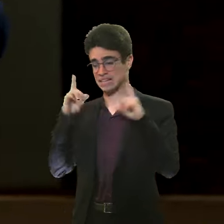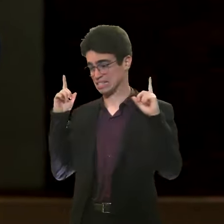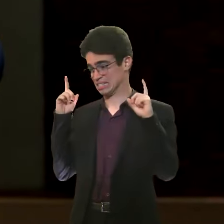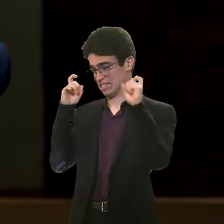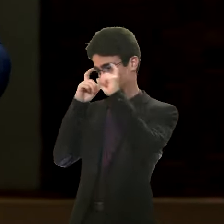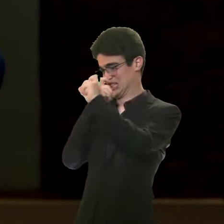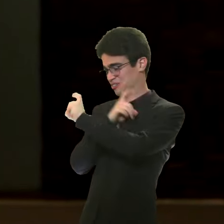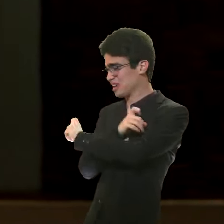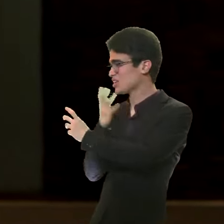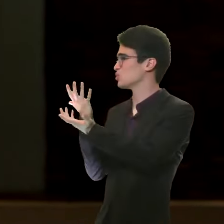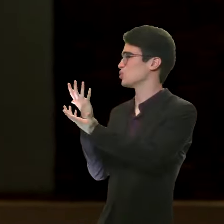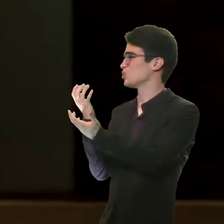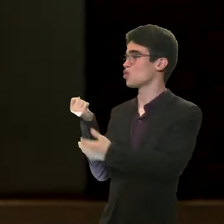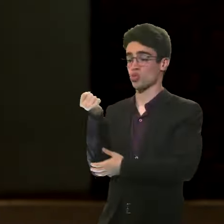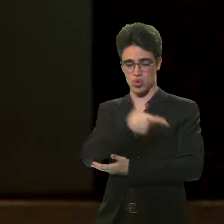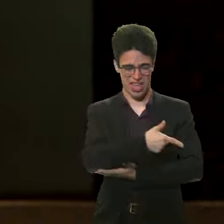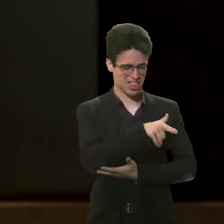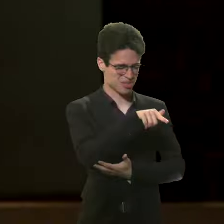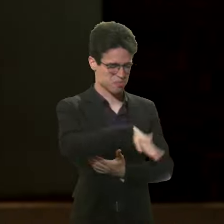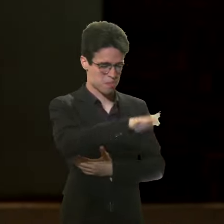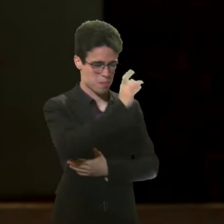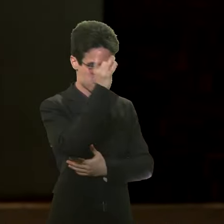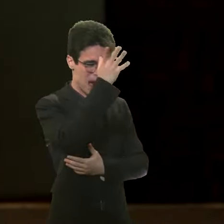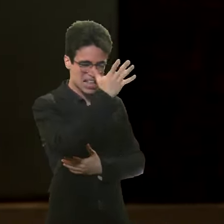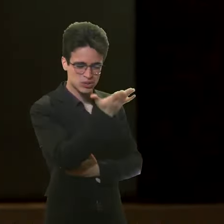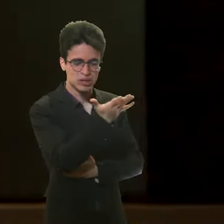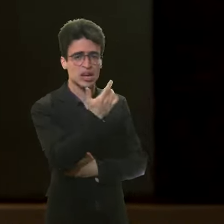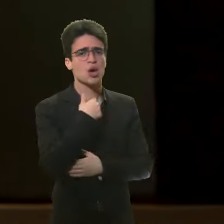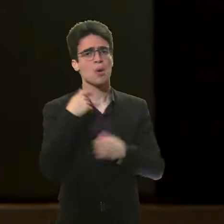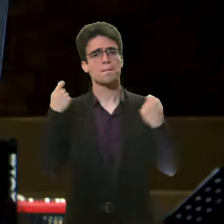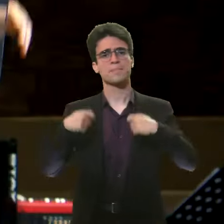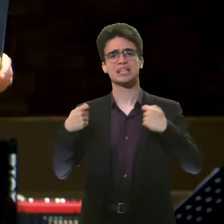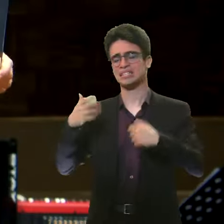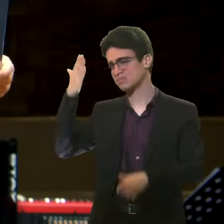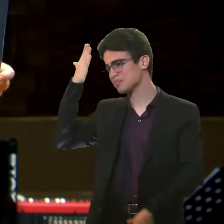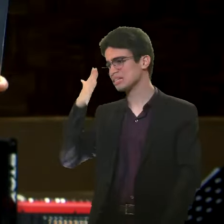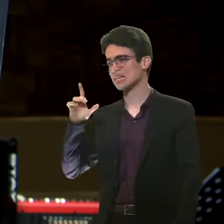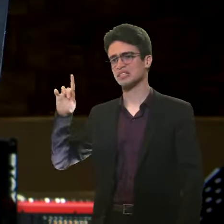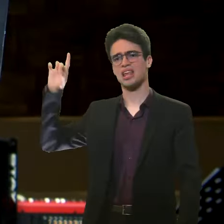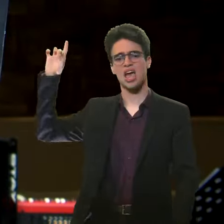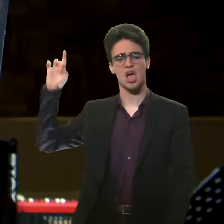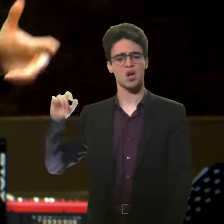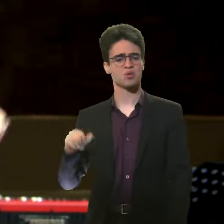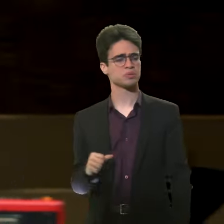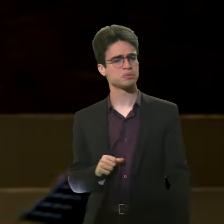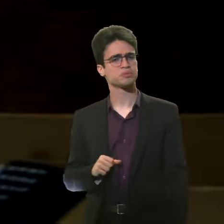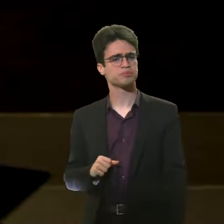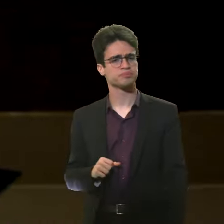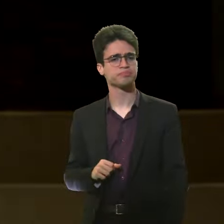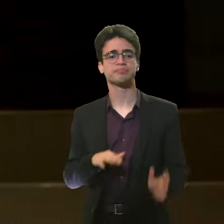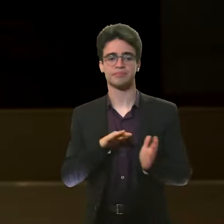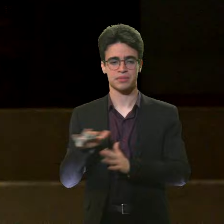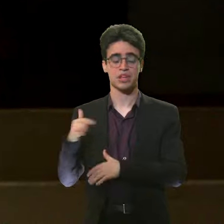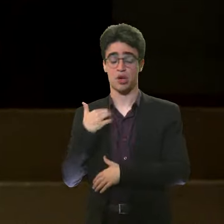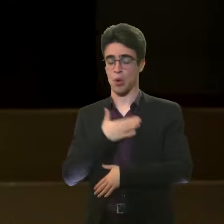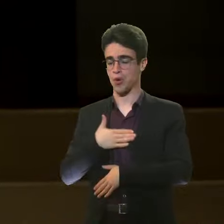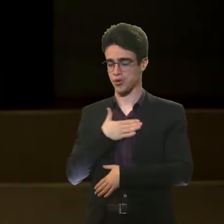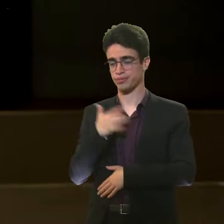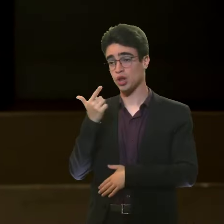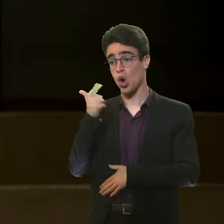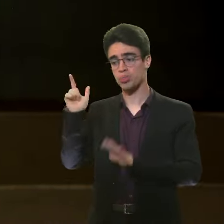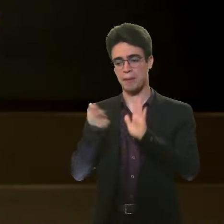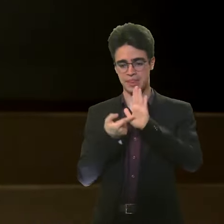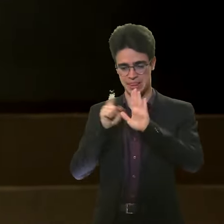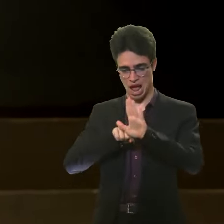nos fáceis, se coloque diante de Deus, se apresente. Eu gosto de uma outra analogia que um pastor uma vez falou, eu achei